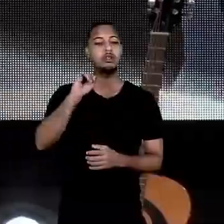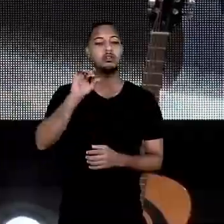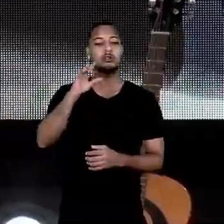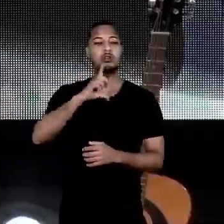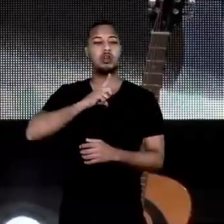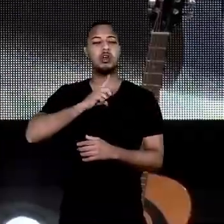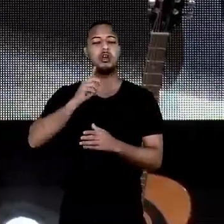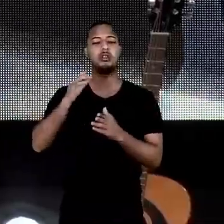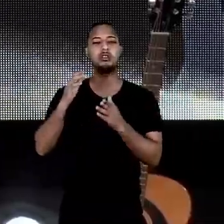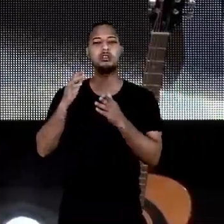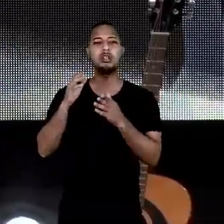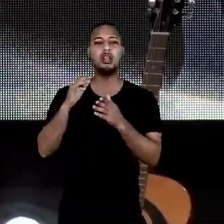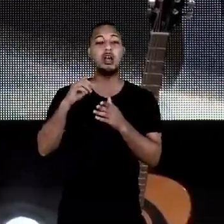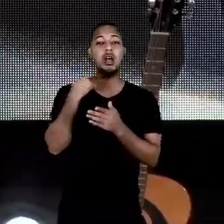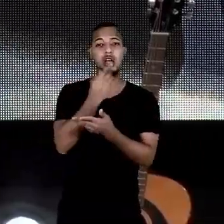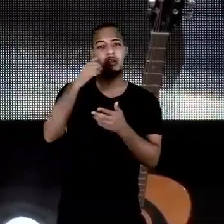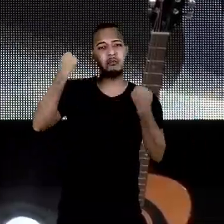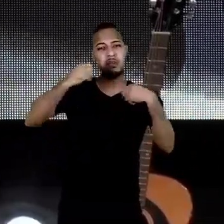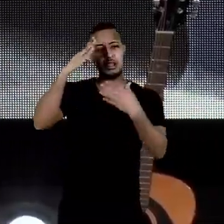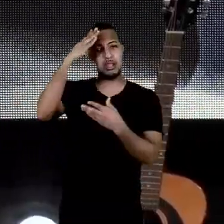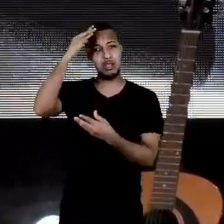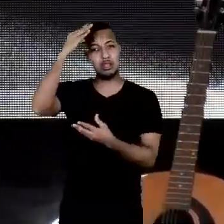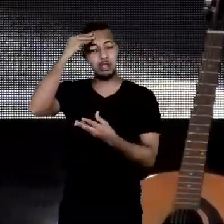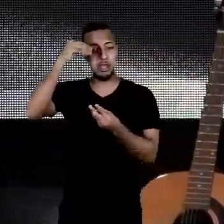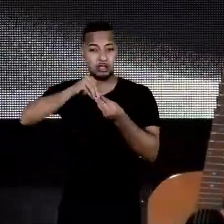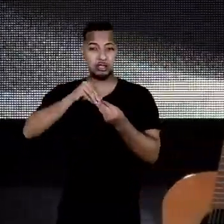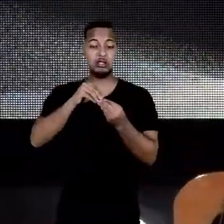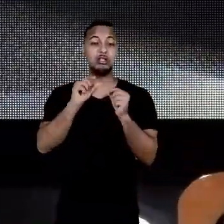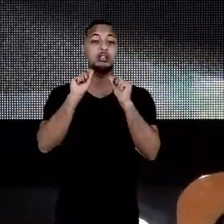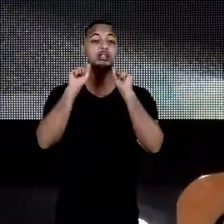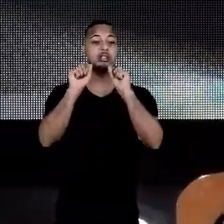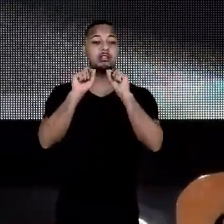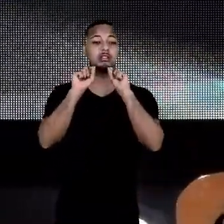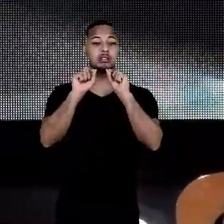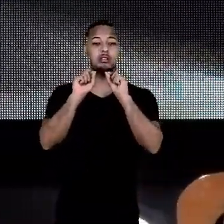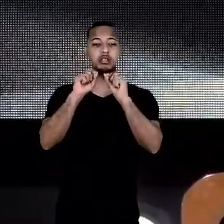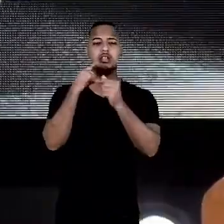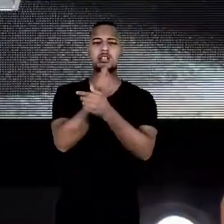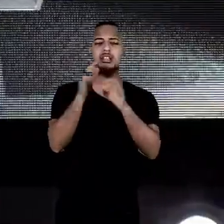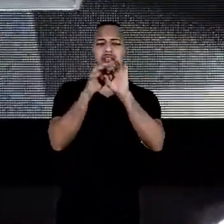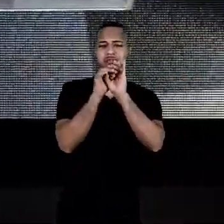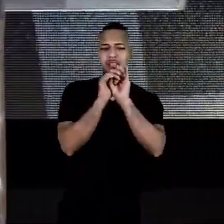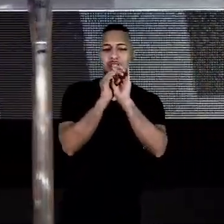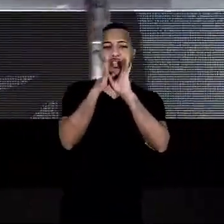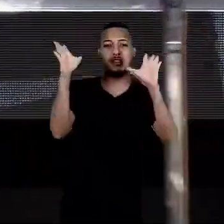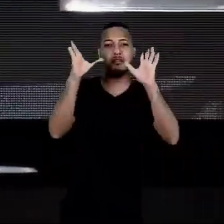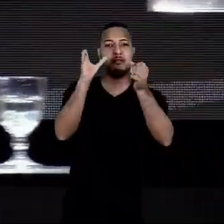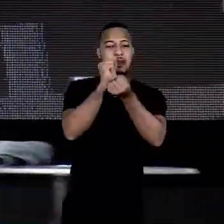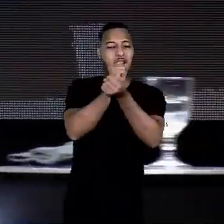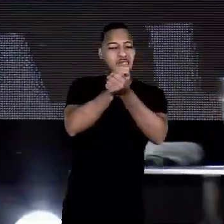A gente precisa entender que para sermos libertos de um cativeiro,